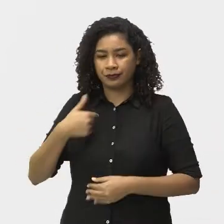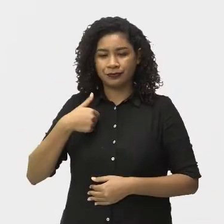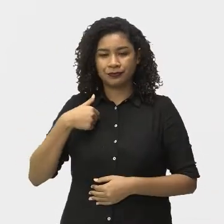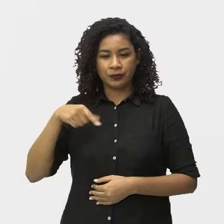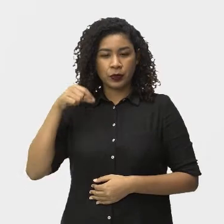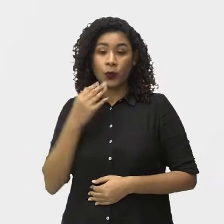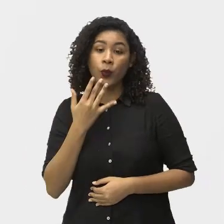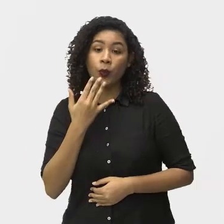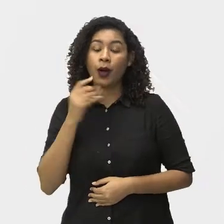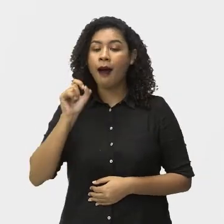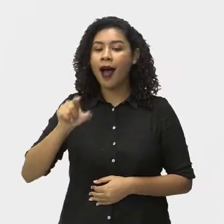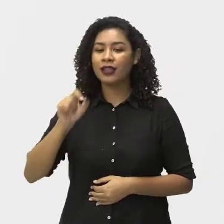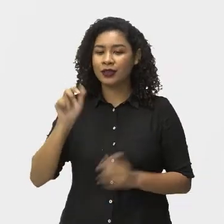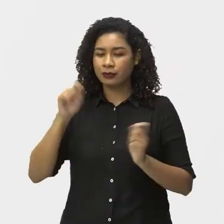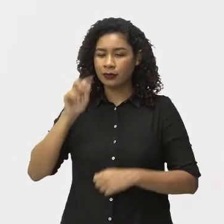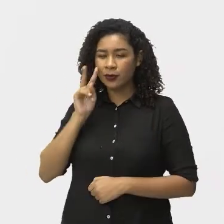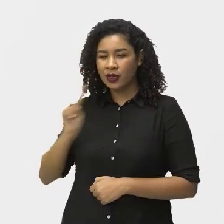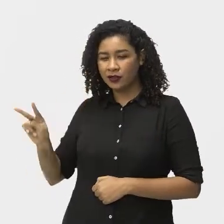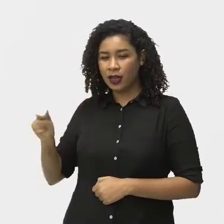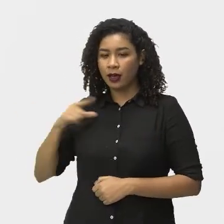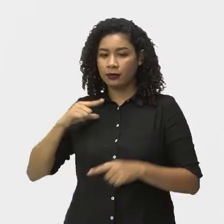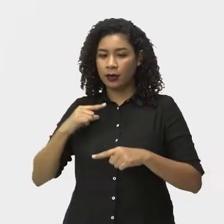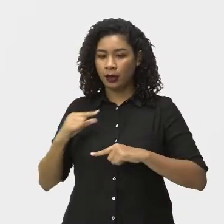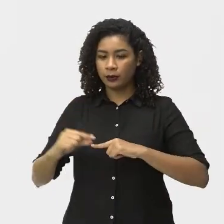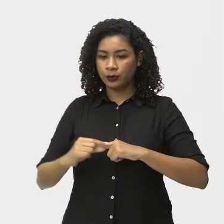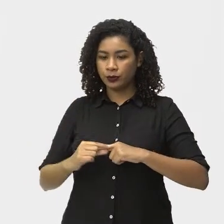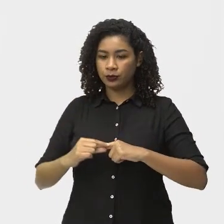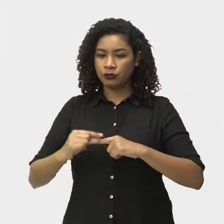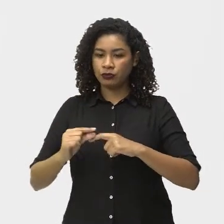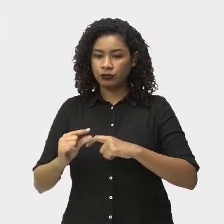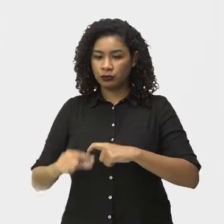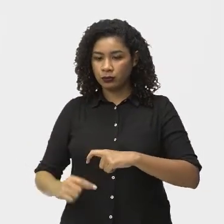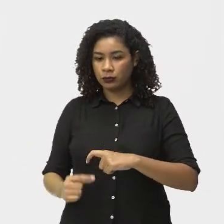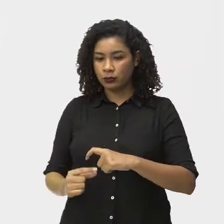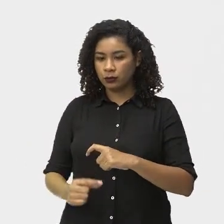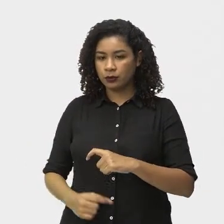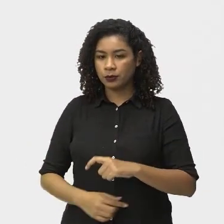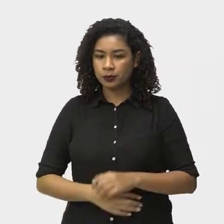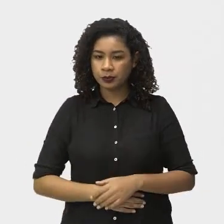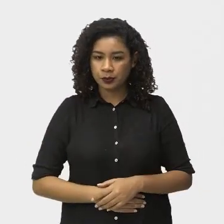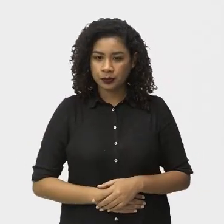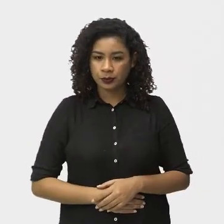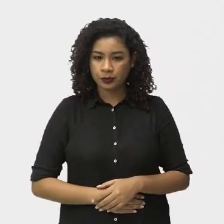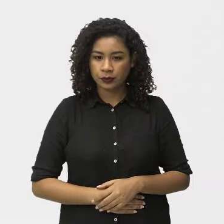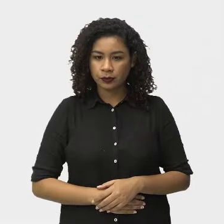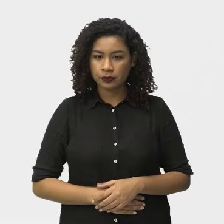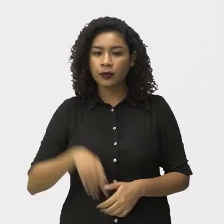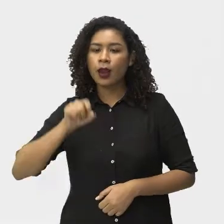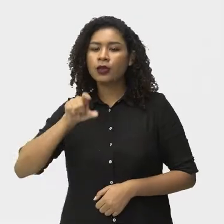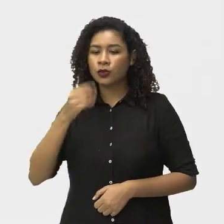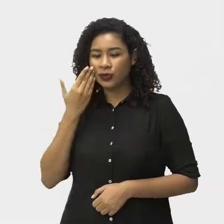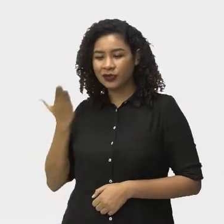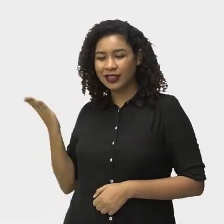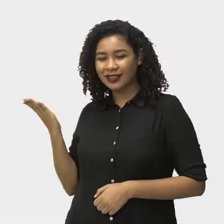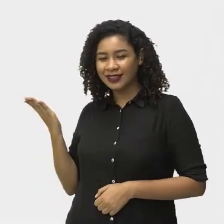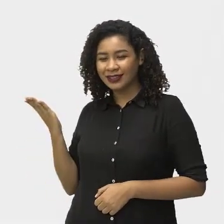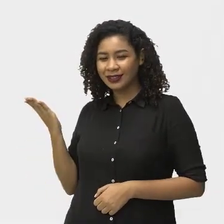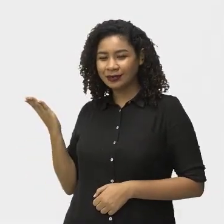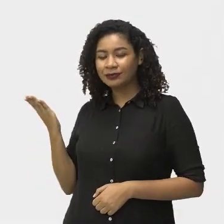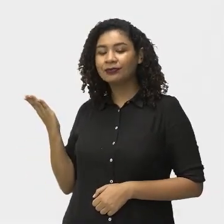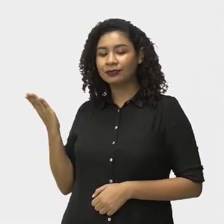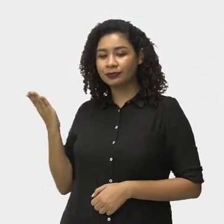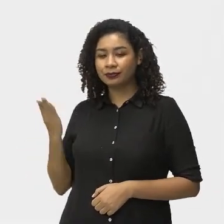né? Do pênis você tem esse canal que é a uretra. Cadê aqui a nossa